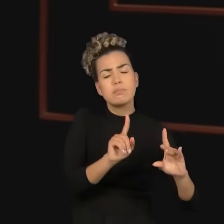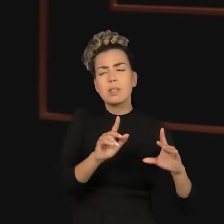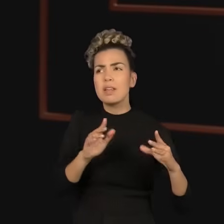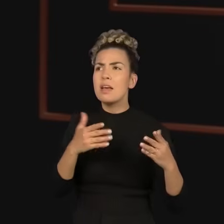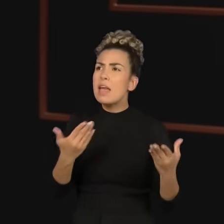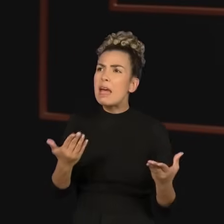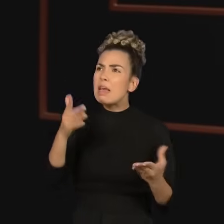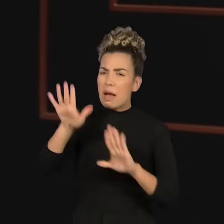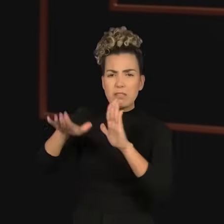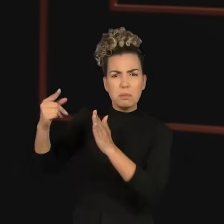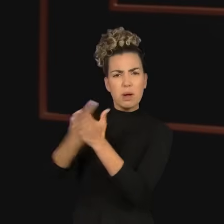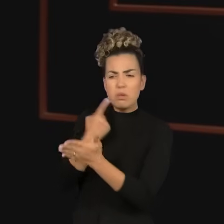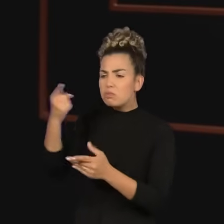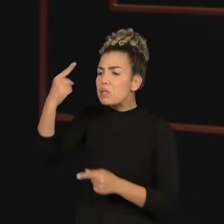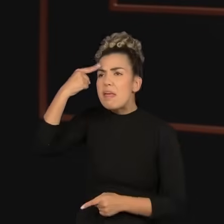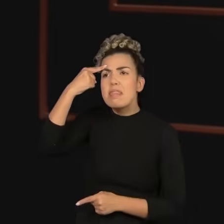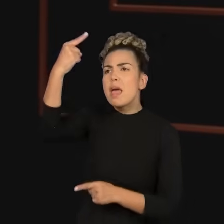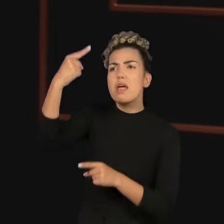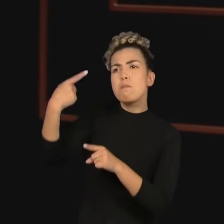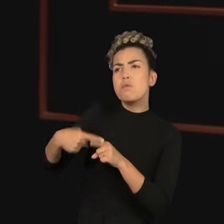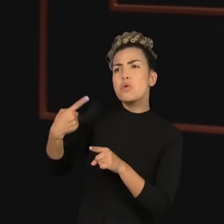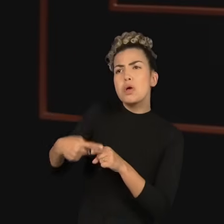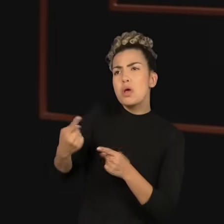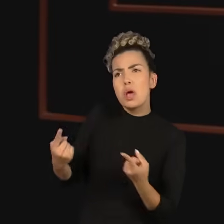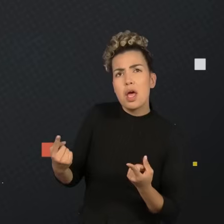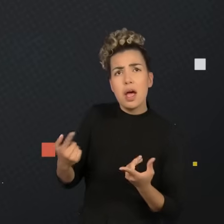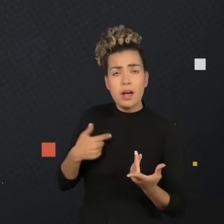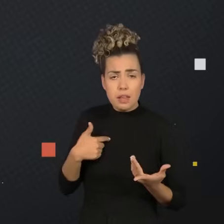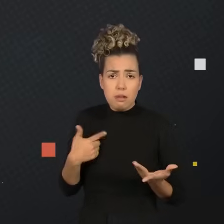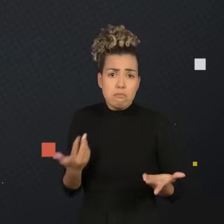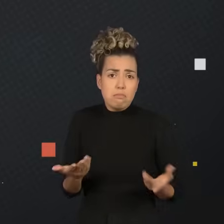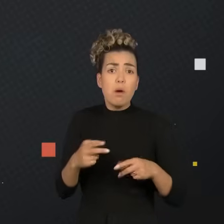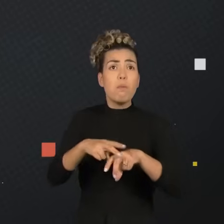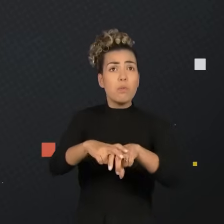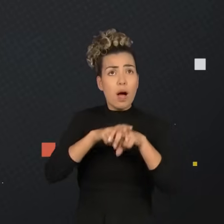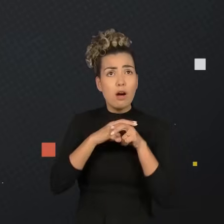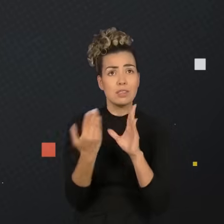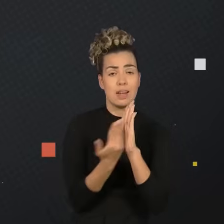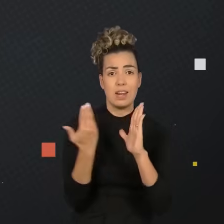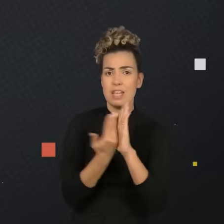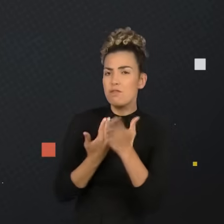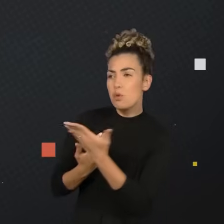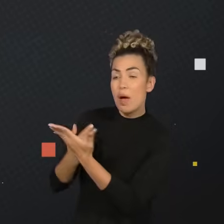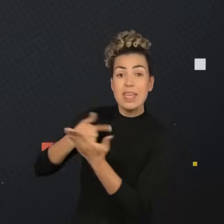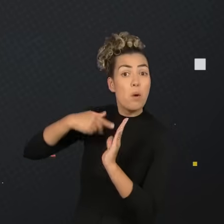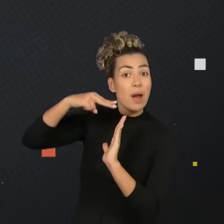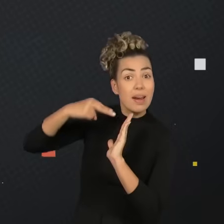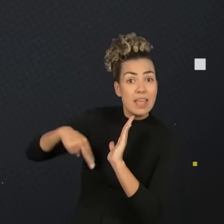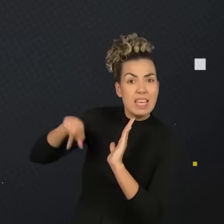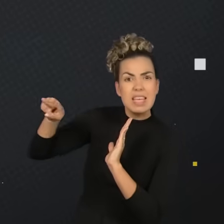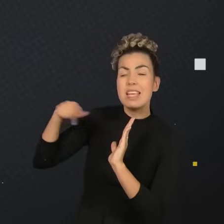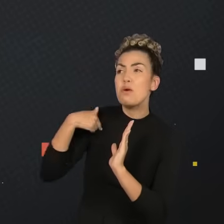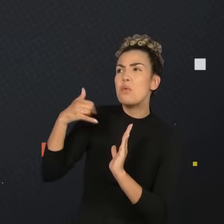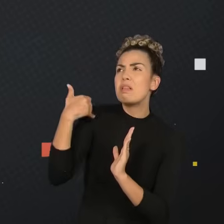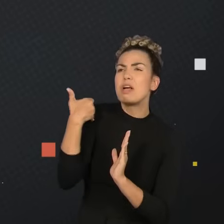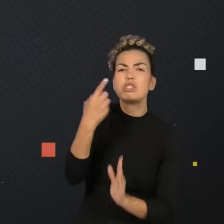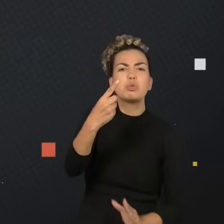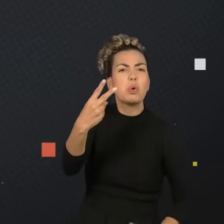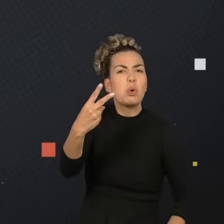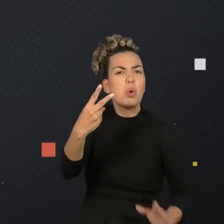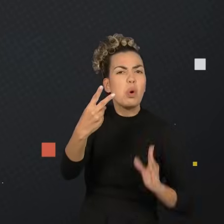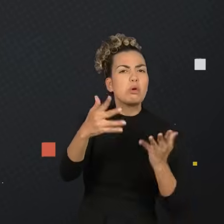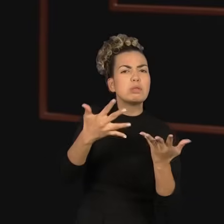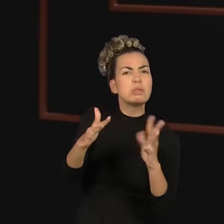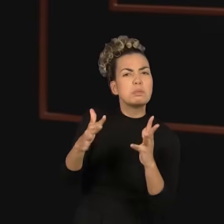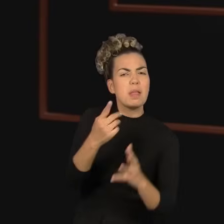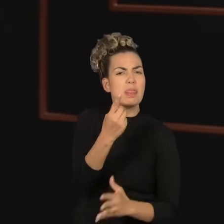onde que veio essa ideia? Tem um pouco a ver com Dona Flor e seus dois maridos, que foi um dos livros que eu li quando eu tinha 12 anos ou 13, que abriu